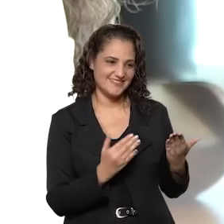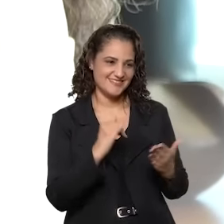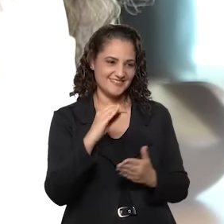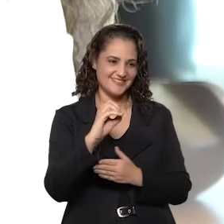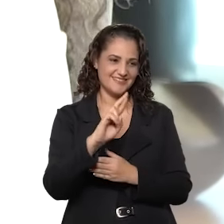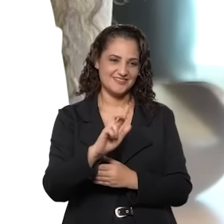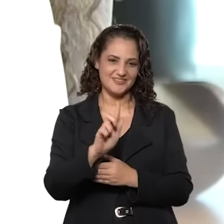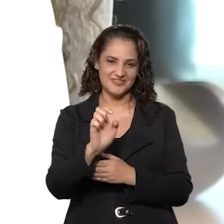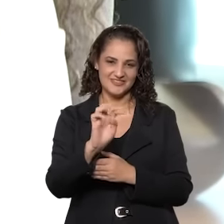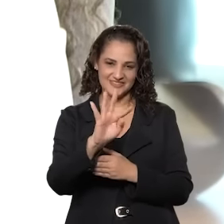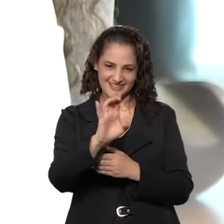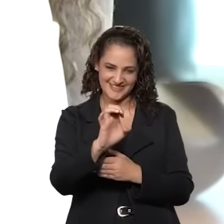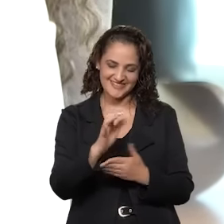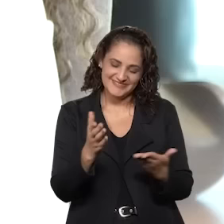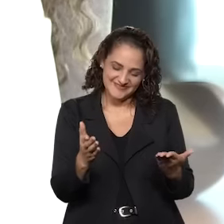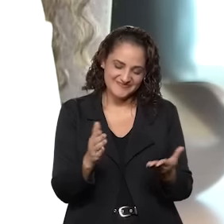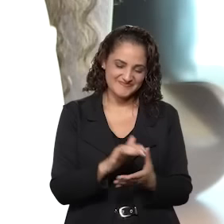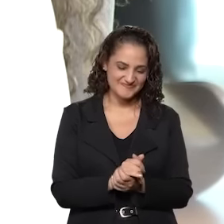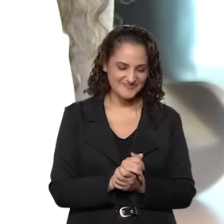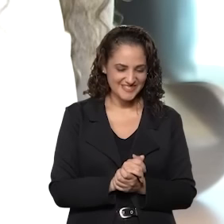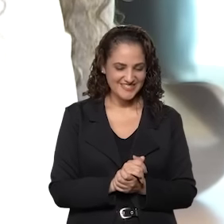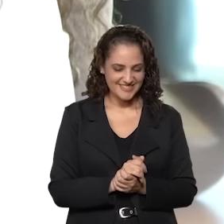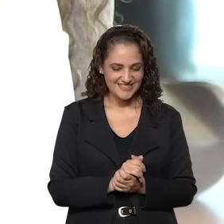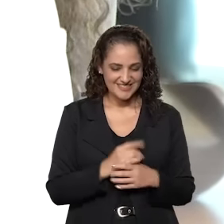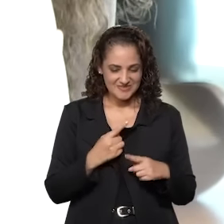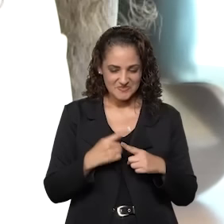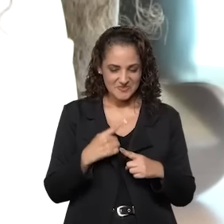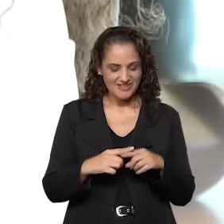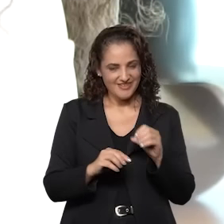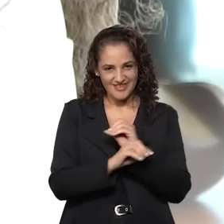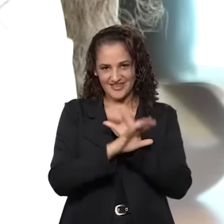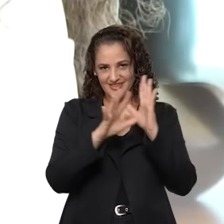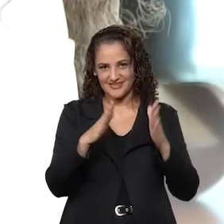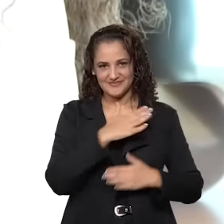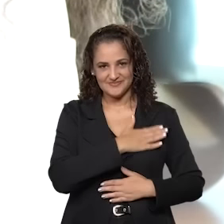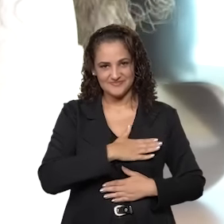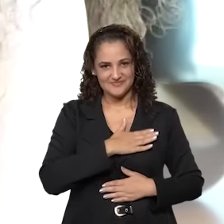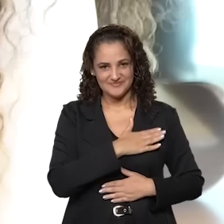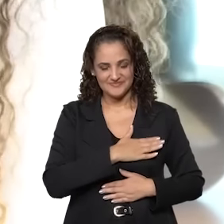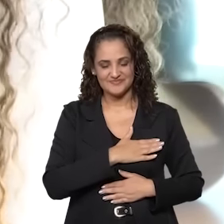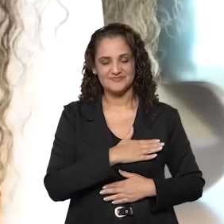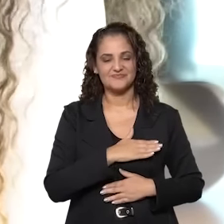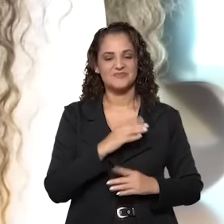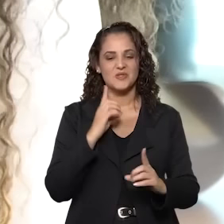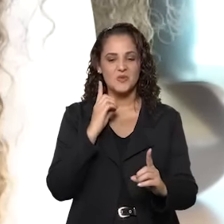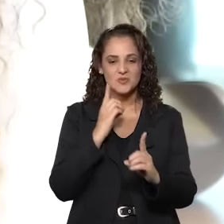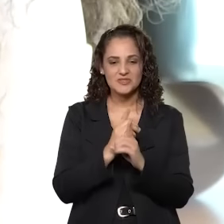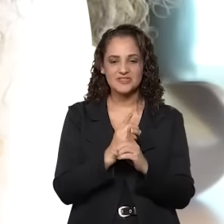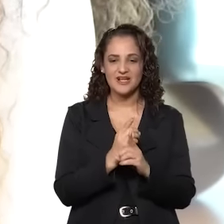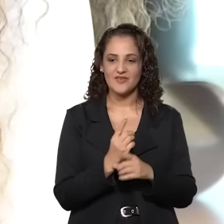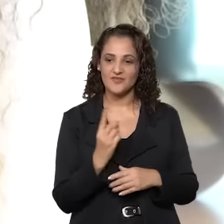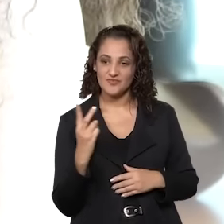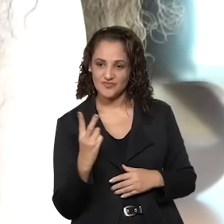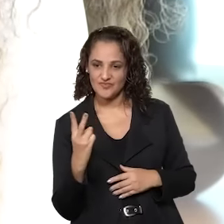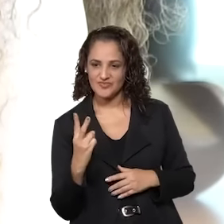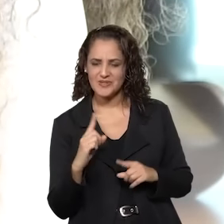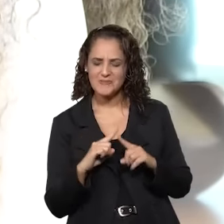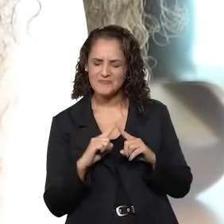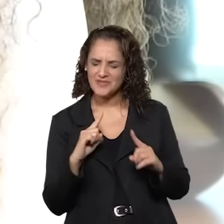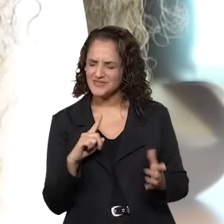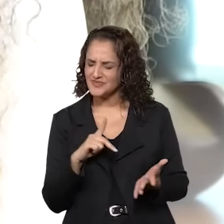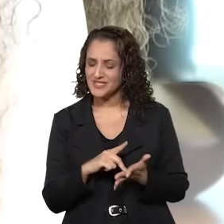e obviamente Tá sendo um prazer rever jar que tá aqui contigo também Júlia mas é realmente uma honra estar nesta mesa com